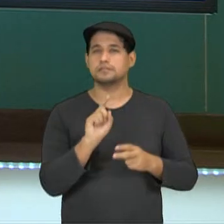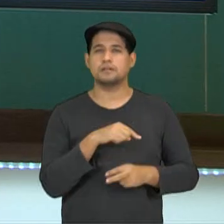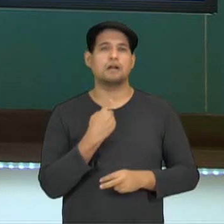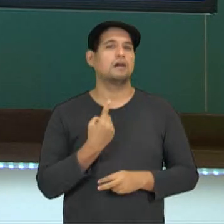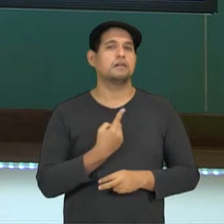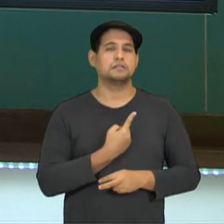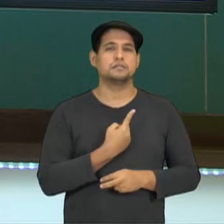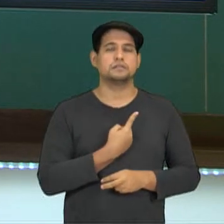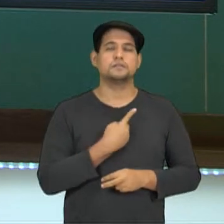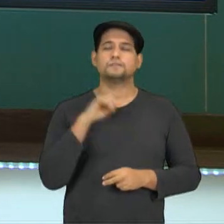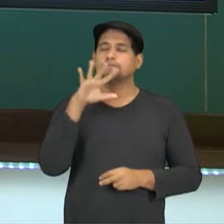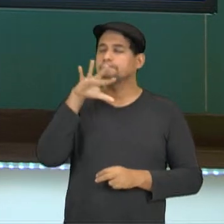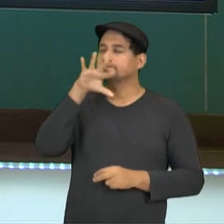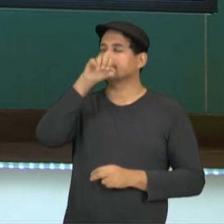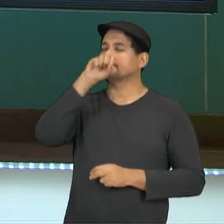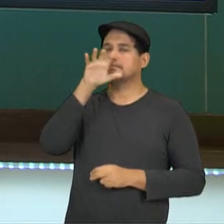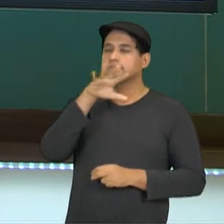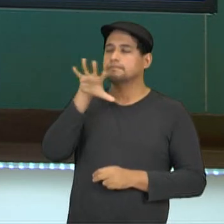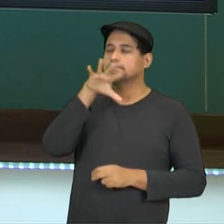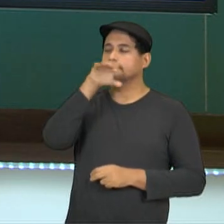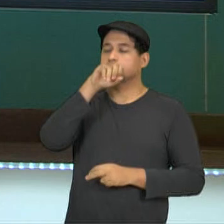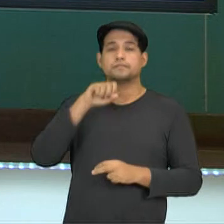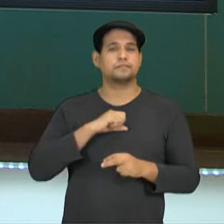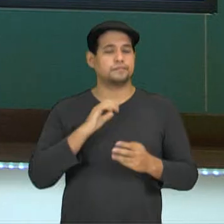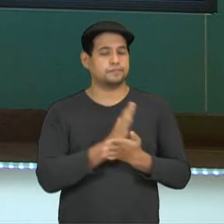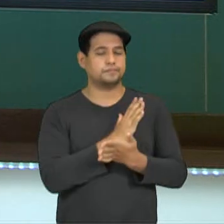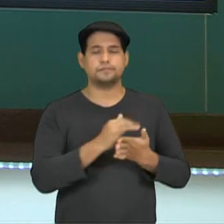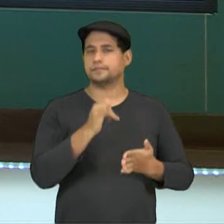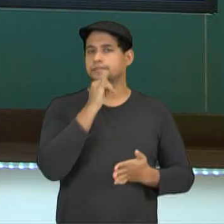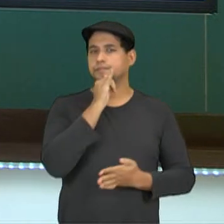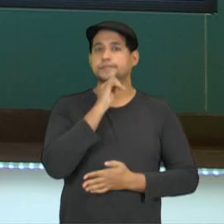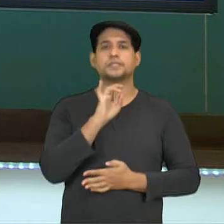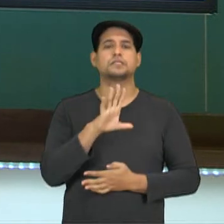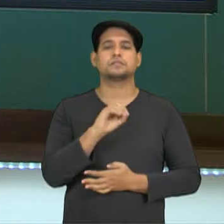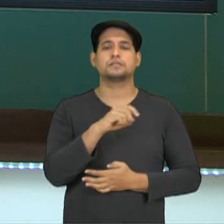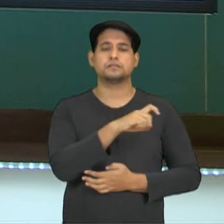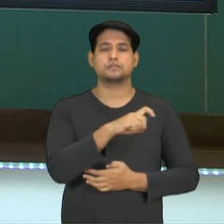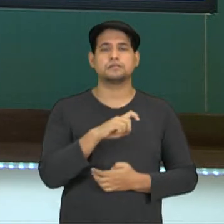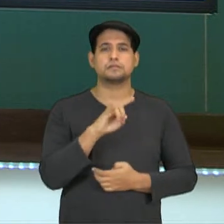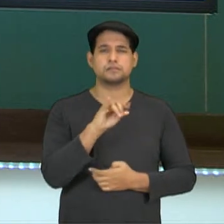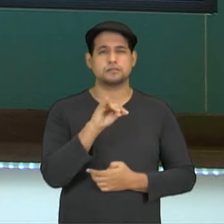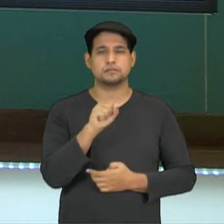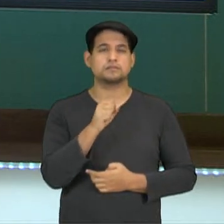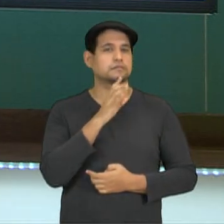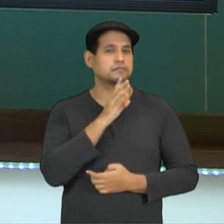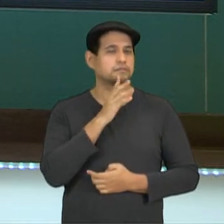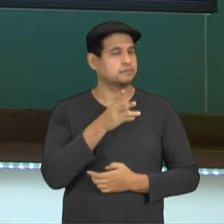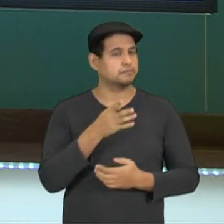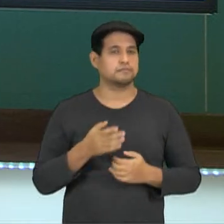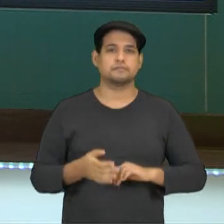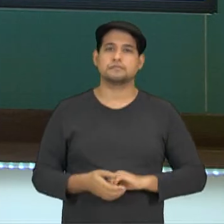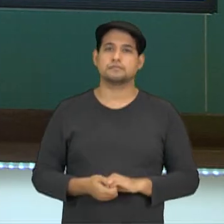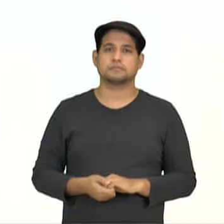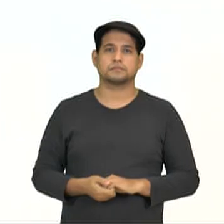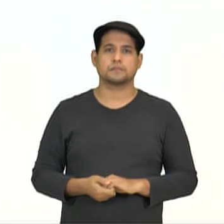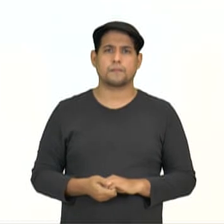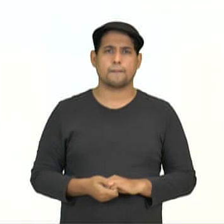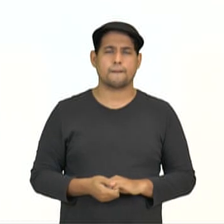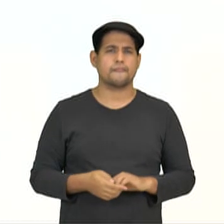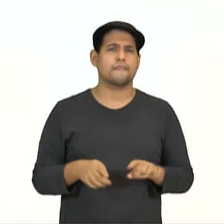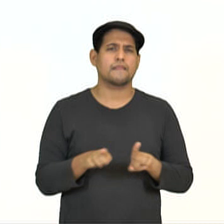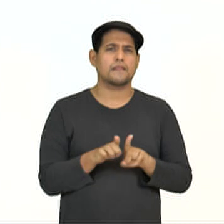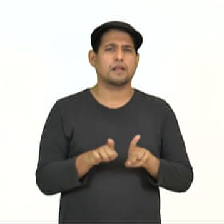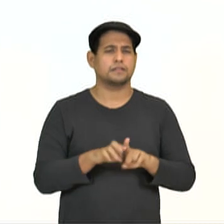nossa expiração. Então aqui só alguns exemplos aí de óxidos para você conhecer. E quanto